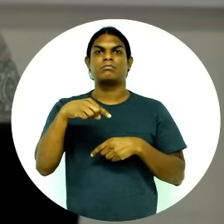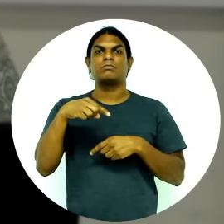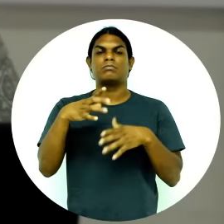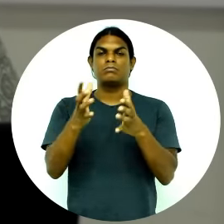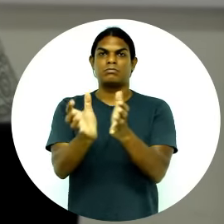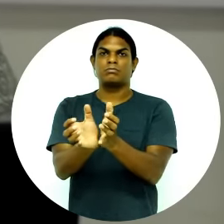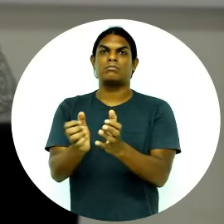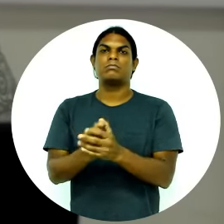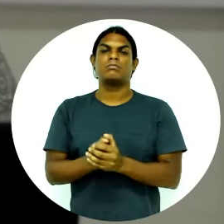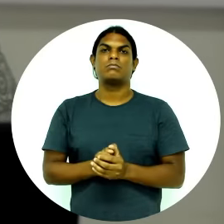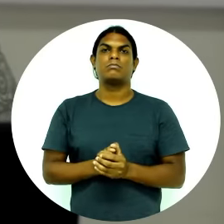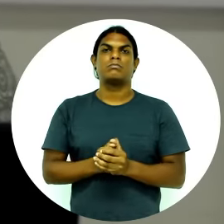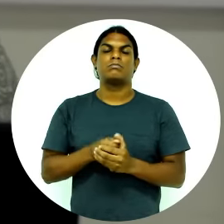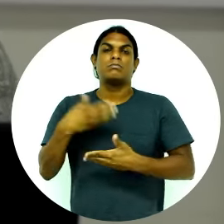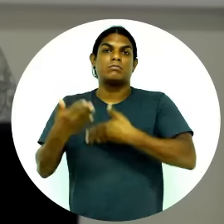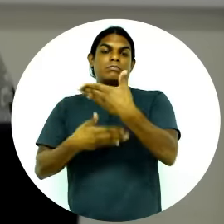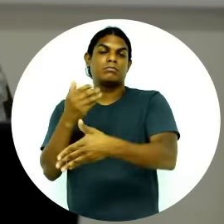acontecer.